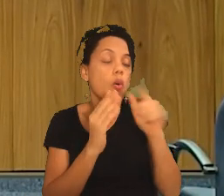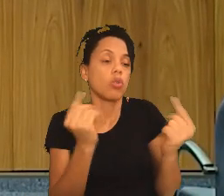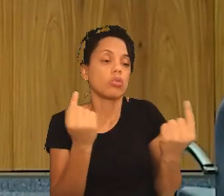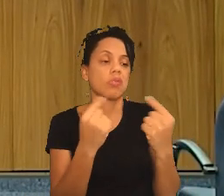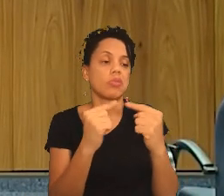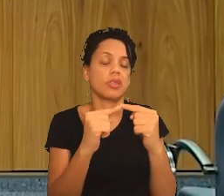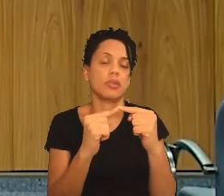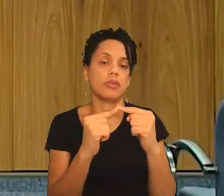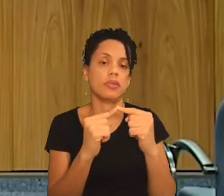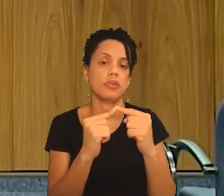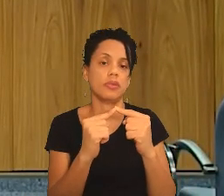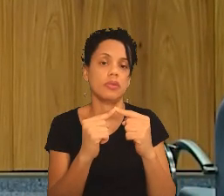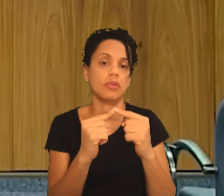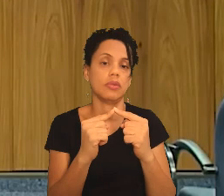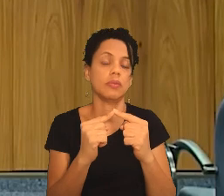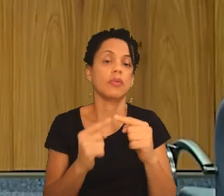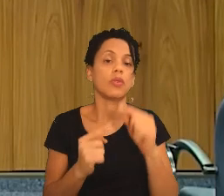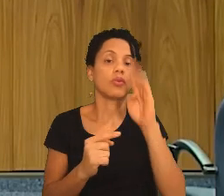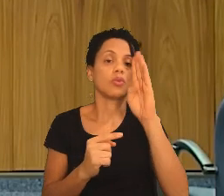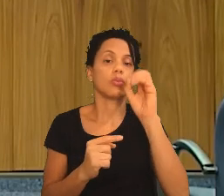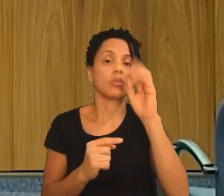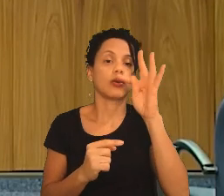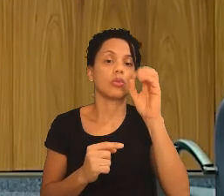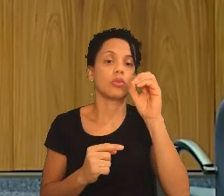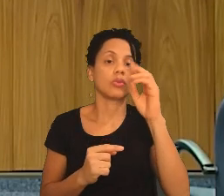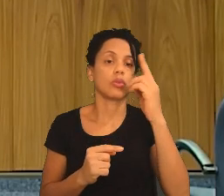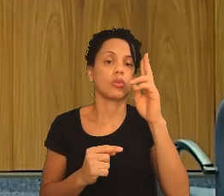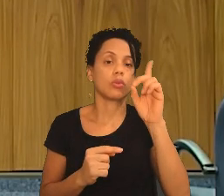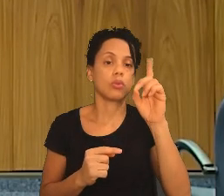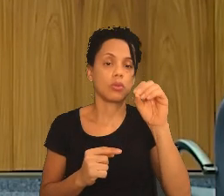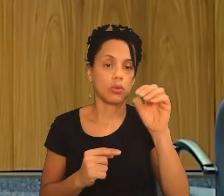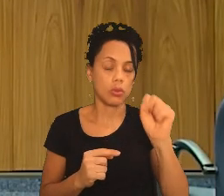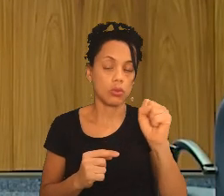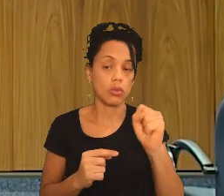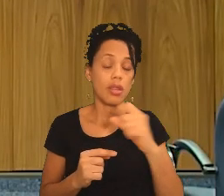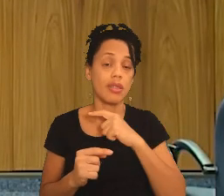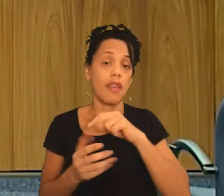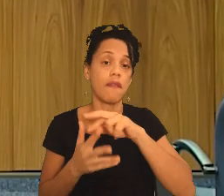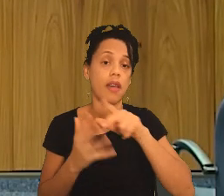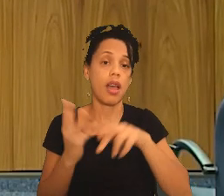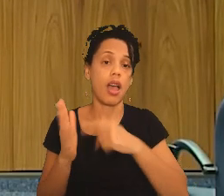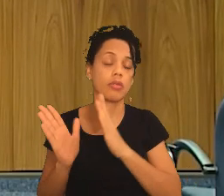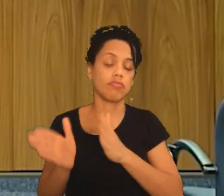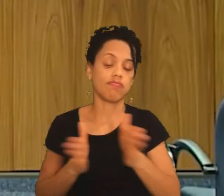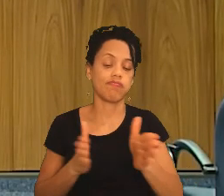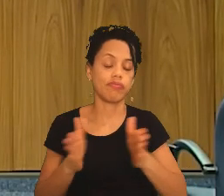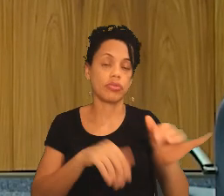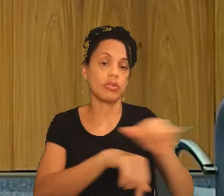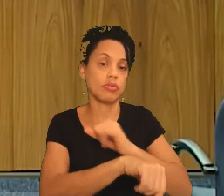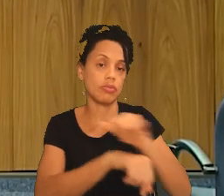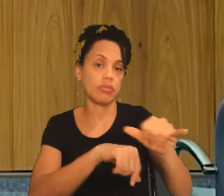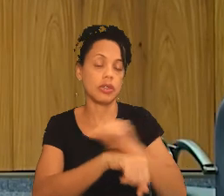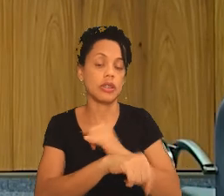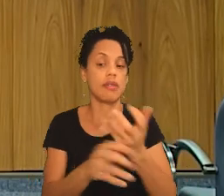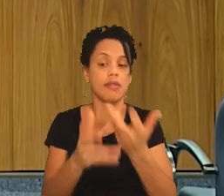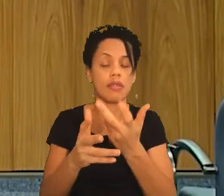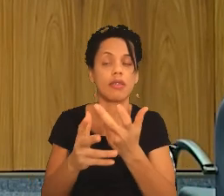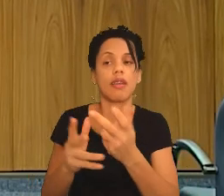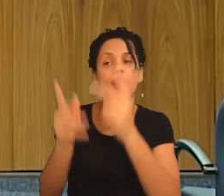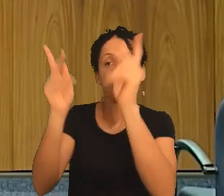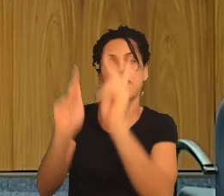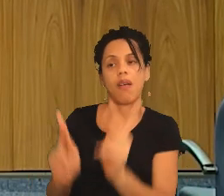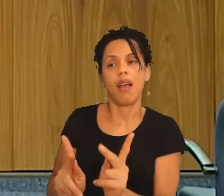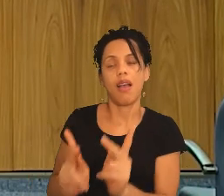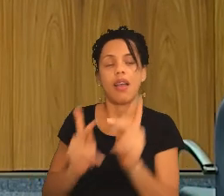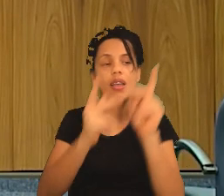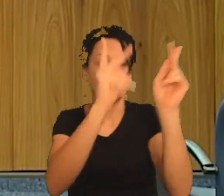buscava a assimilação dos povos indígenas e curiosamente, o decreto da Guerra Justa vem em outro sentido,